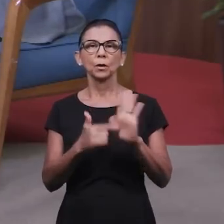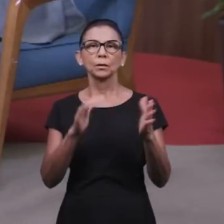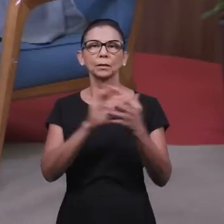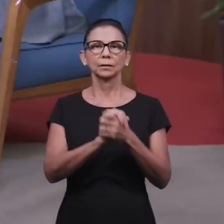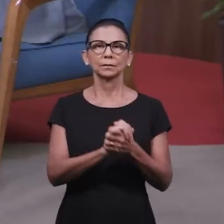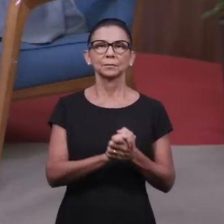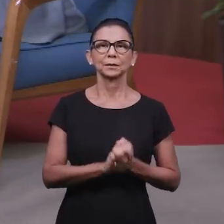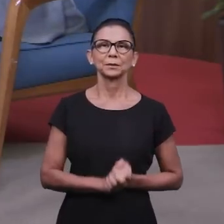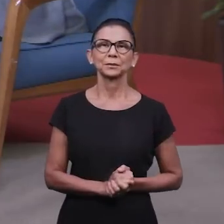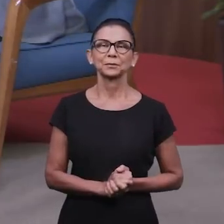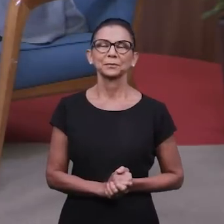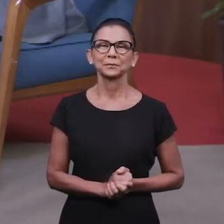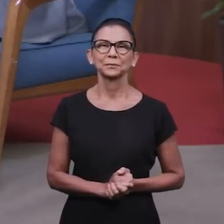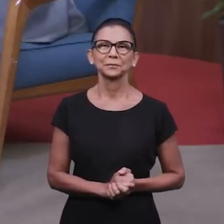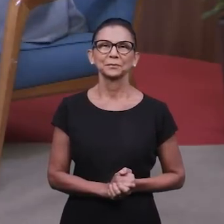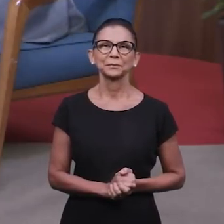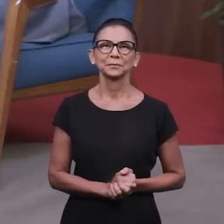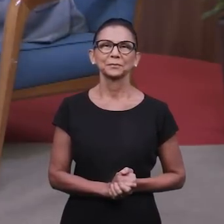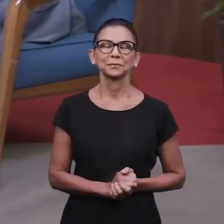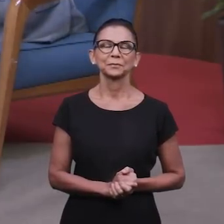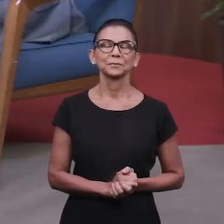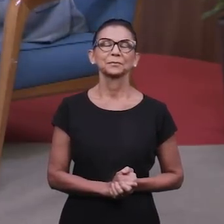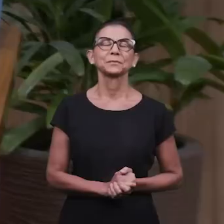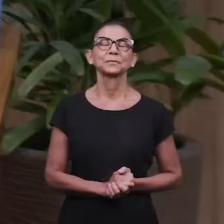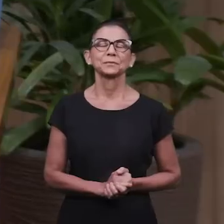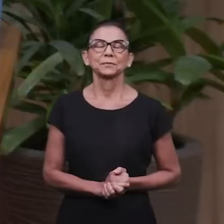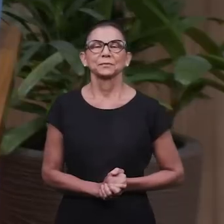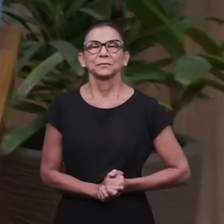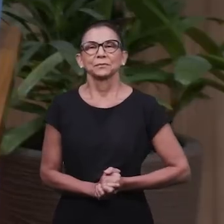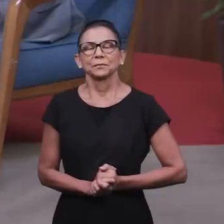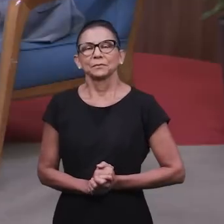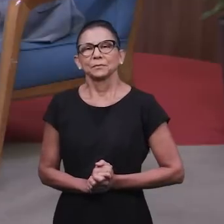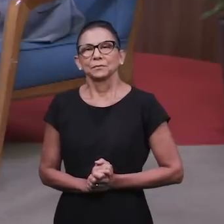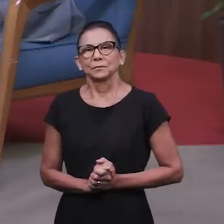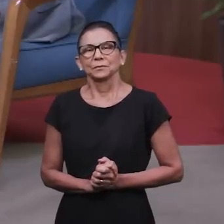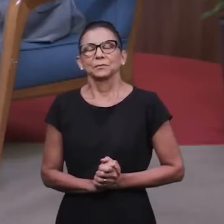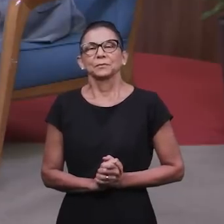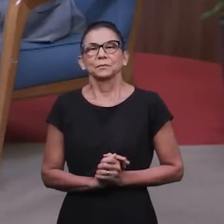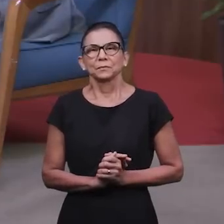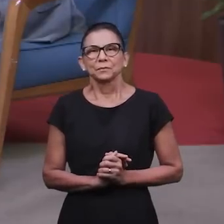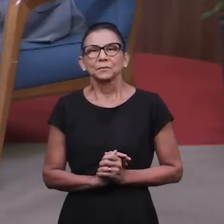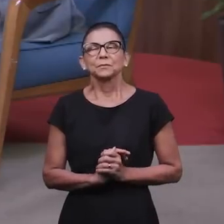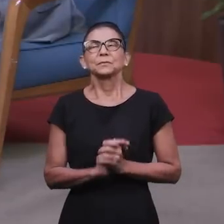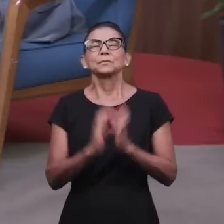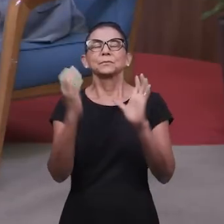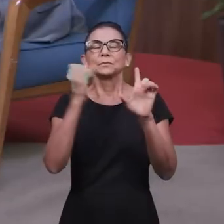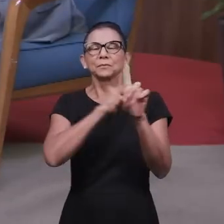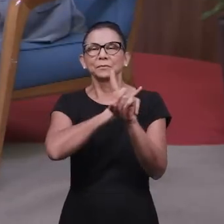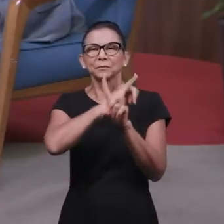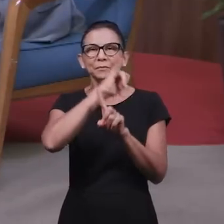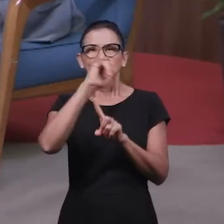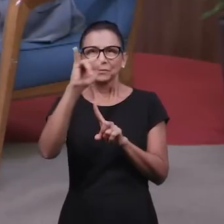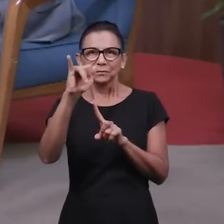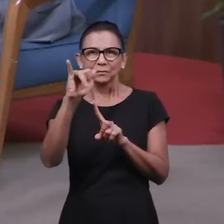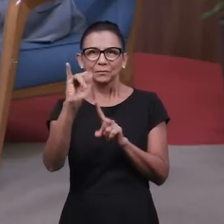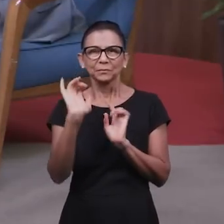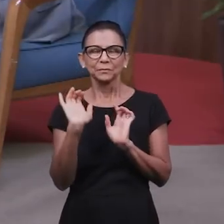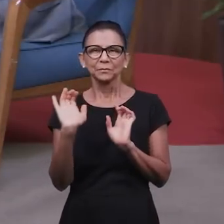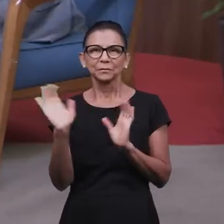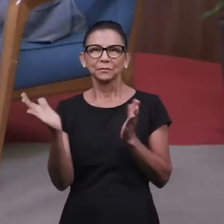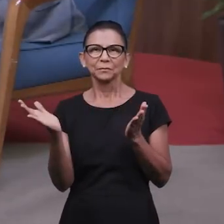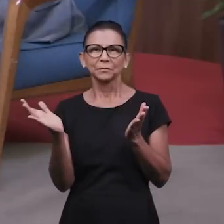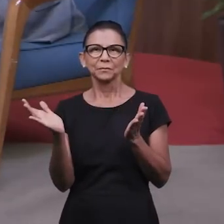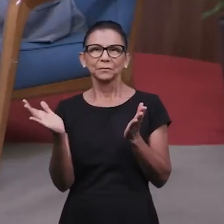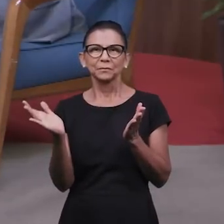casamento. Exatamente. Então, esse momento... Todas as doutrinas estão profetizadas ali em função Exatamente. deste evento.